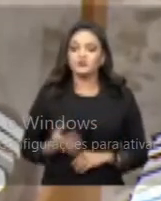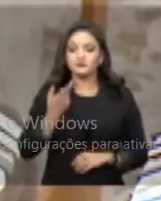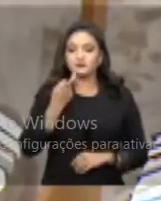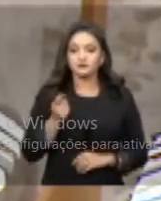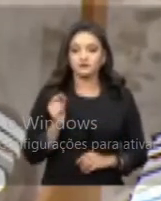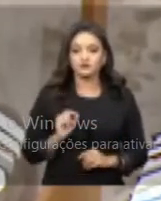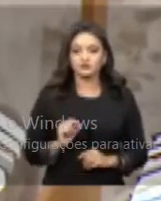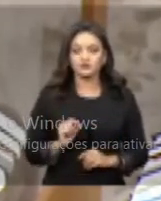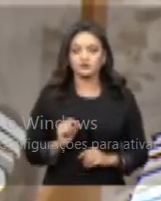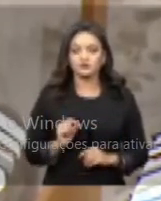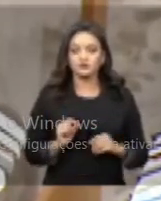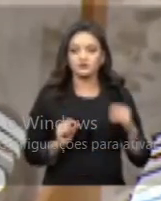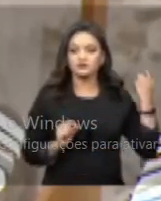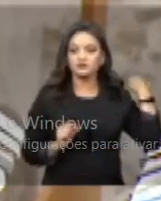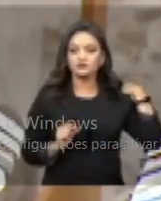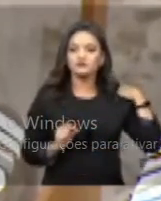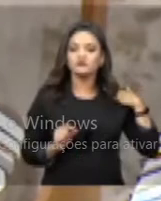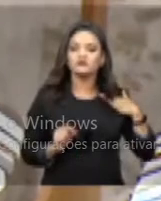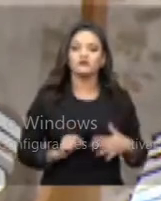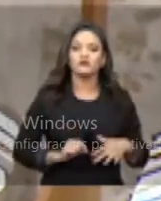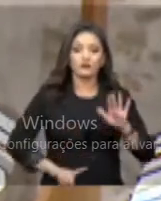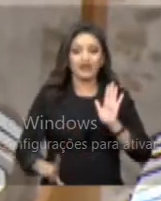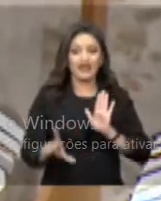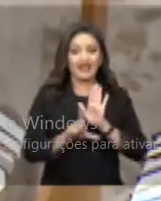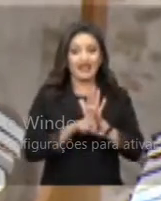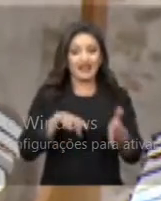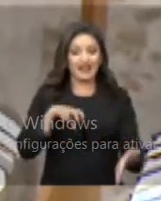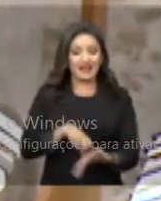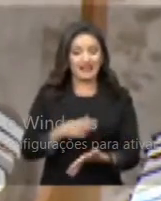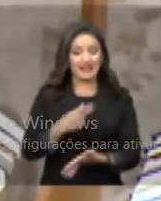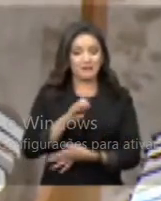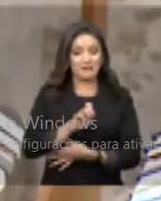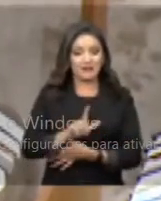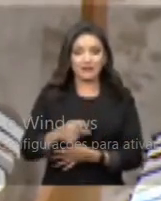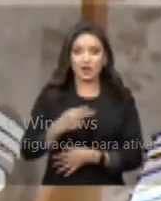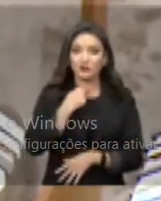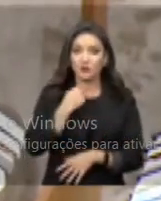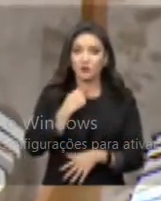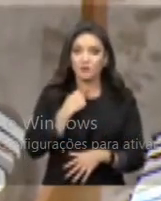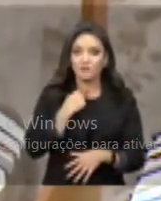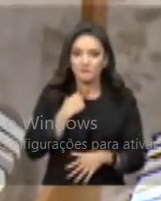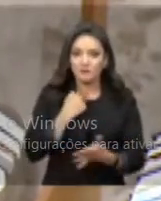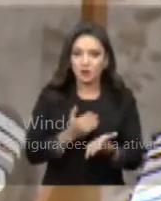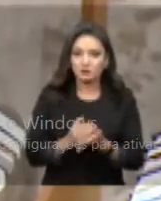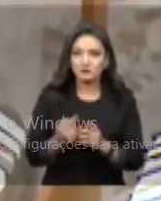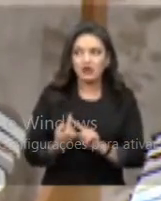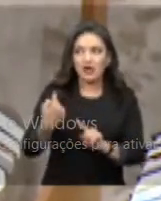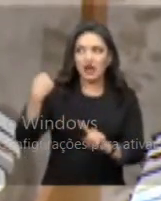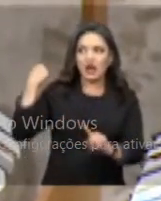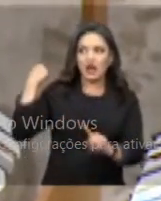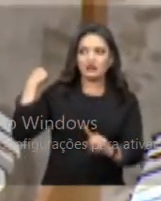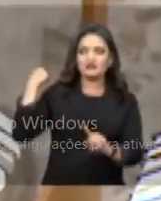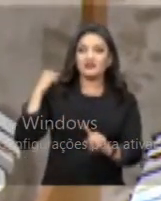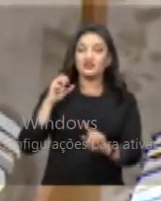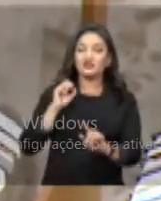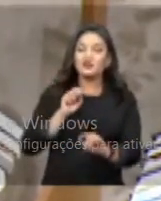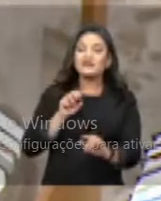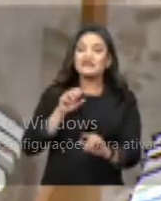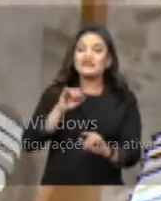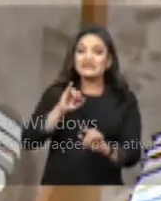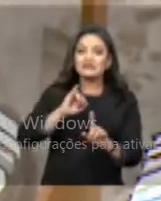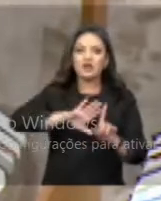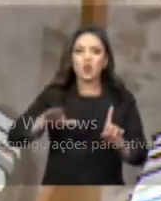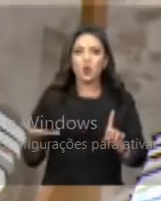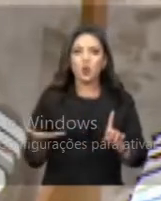estabelece que a lei penal não retroagirá, salvo para beneficiar o réu, de modo a definir